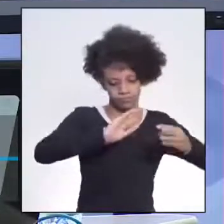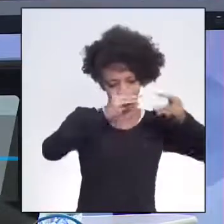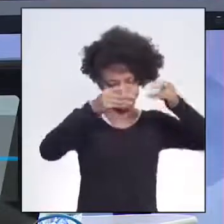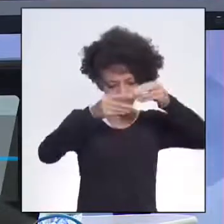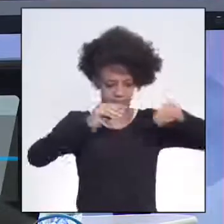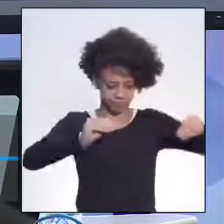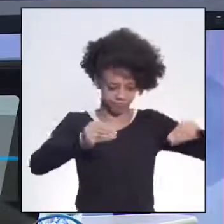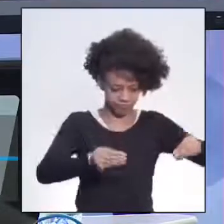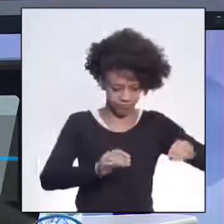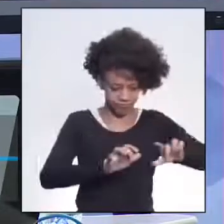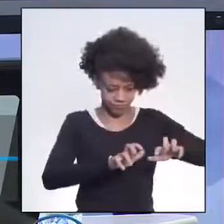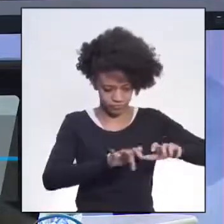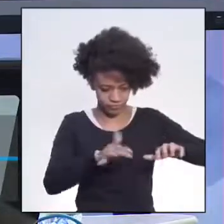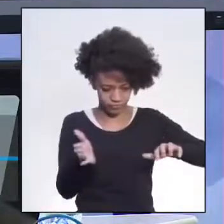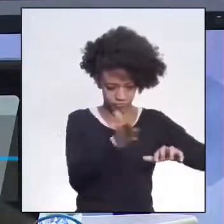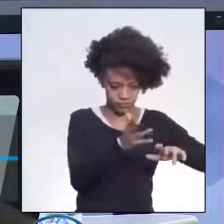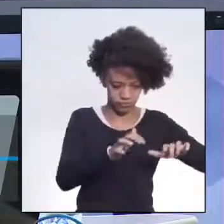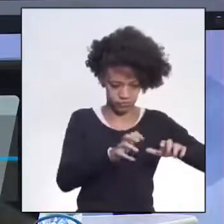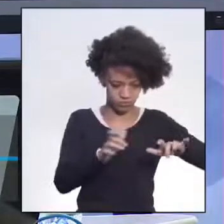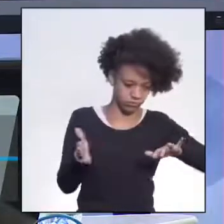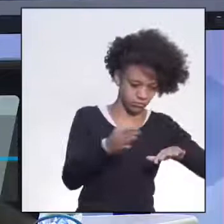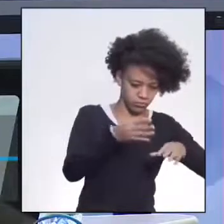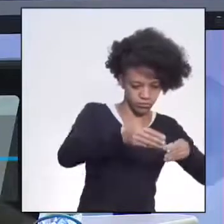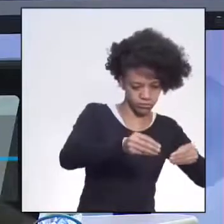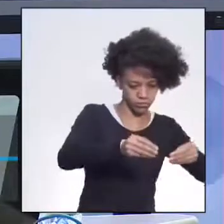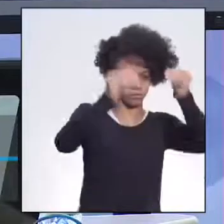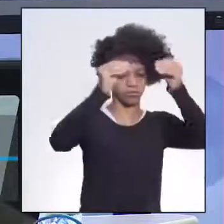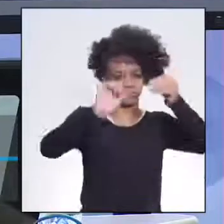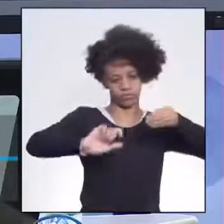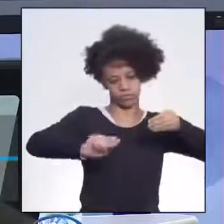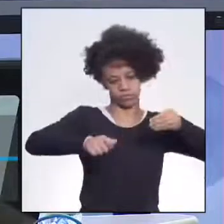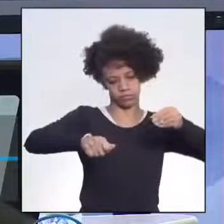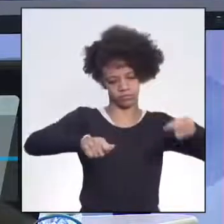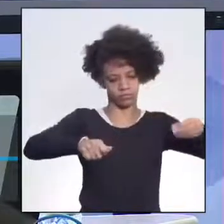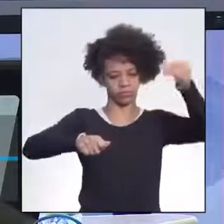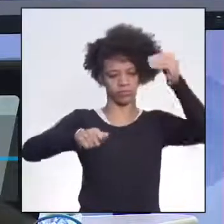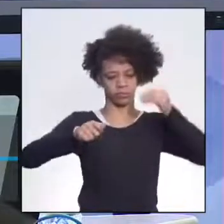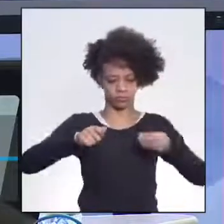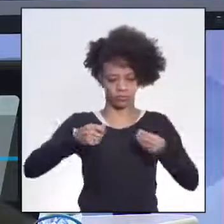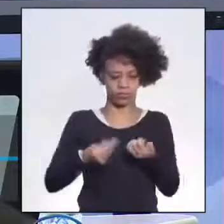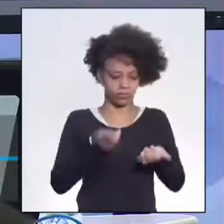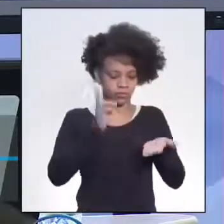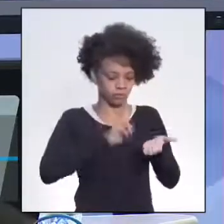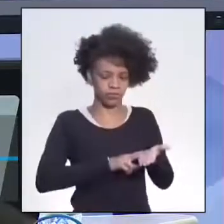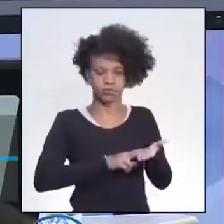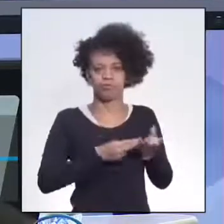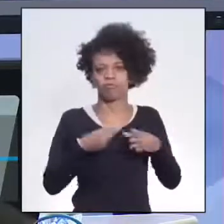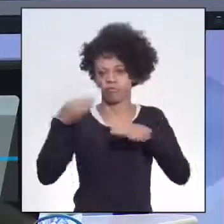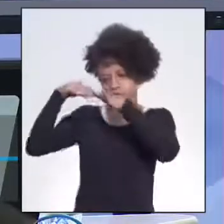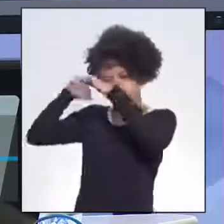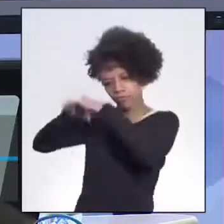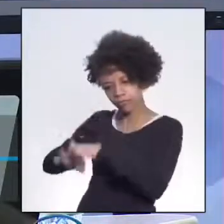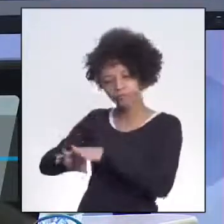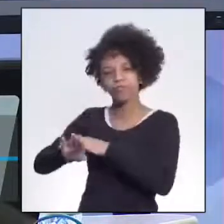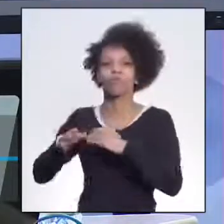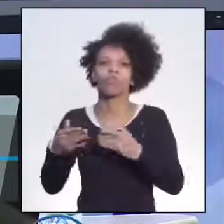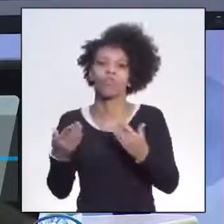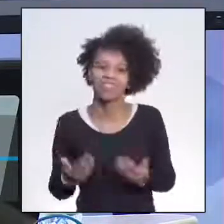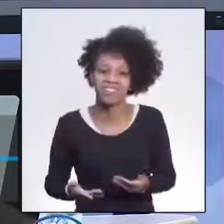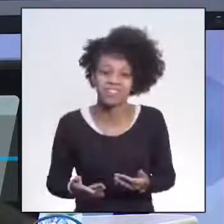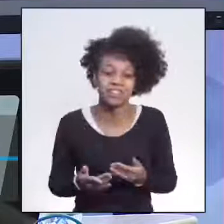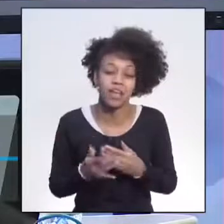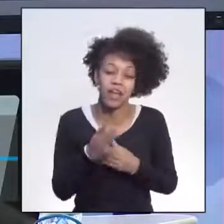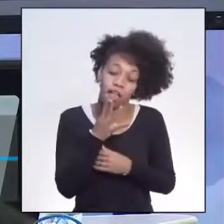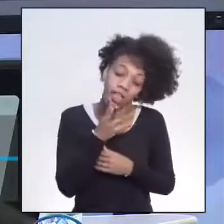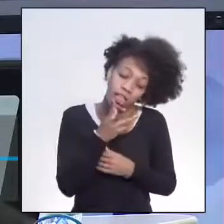num envelope, né? Mandar via correio, ou ir até a casa da pessoa, colocar na caixinha do correio, né?